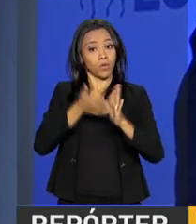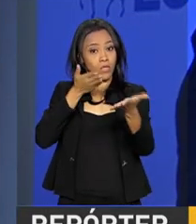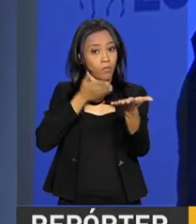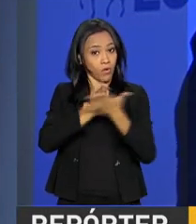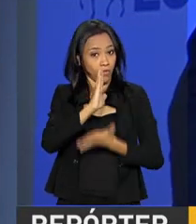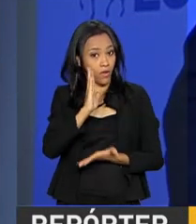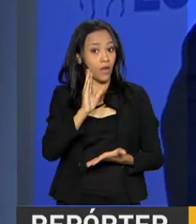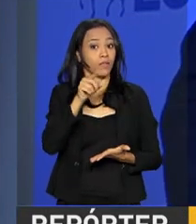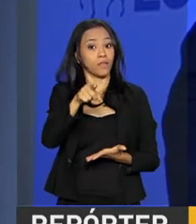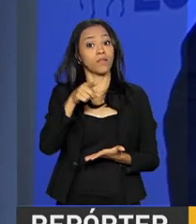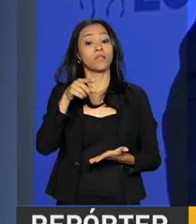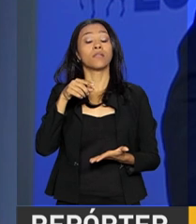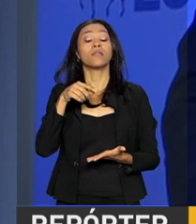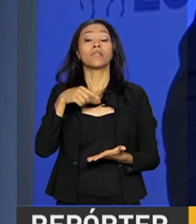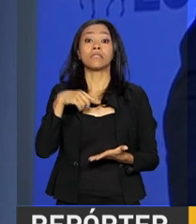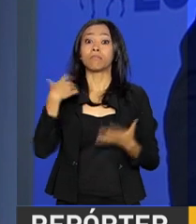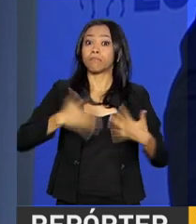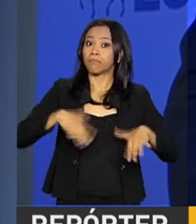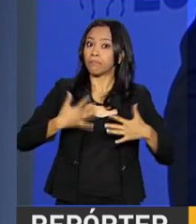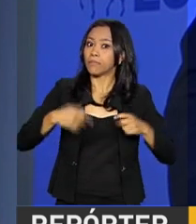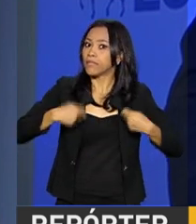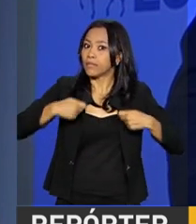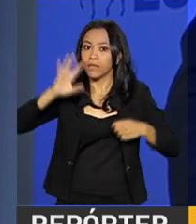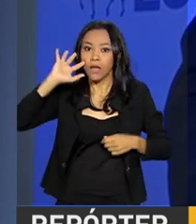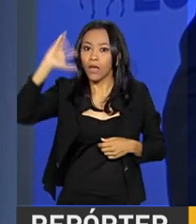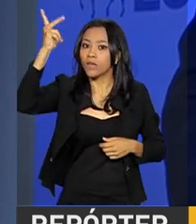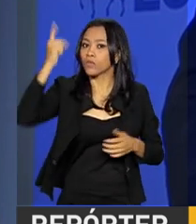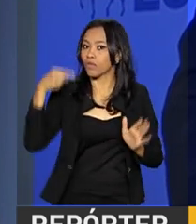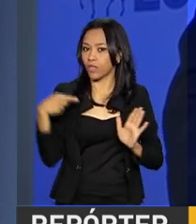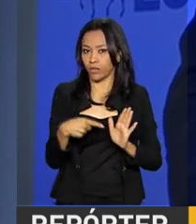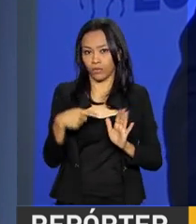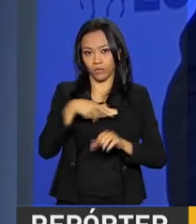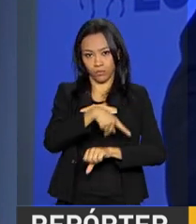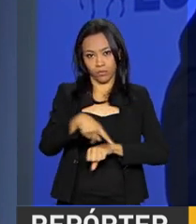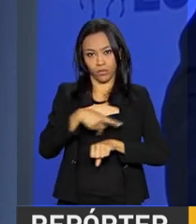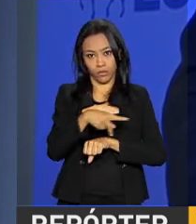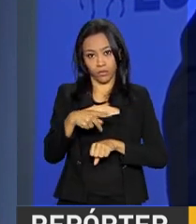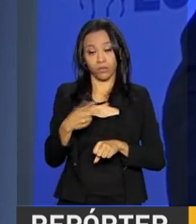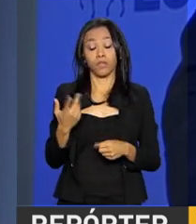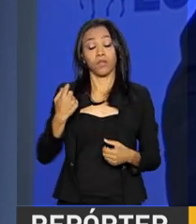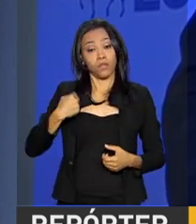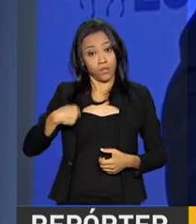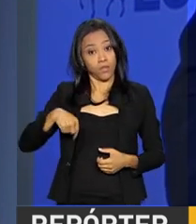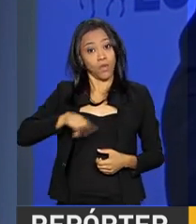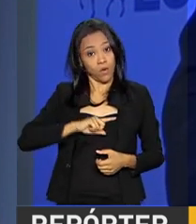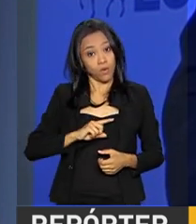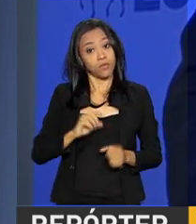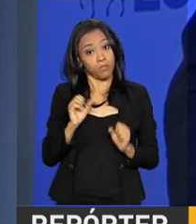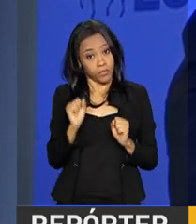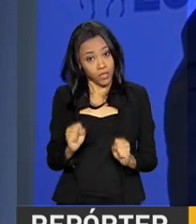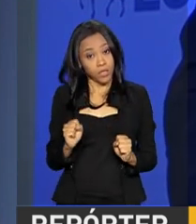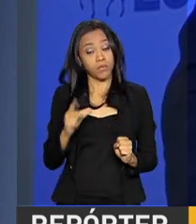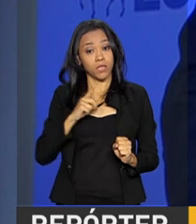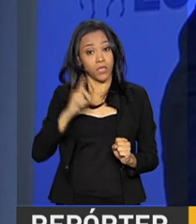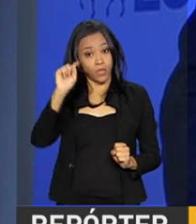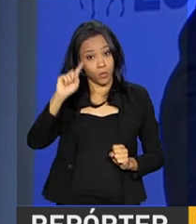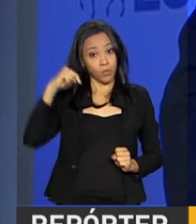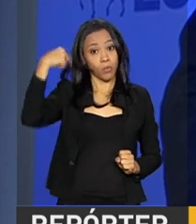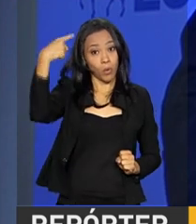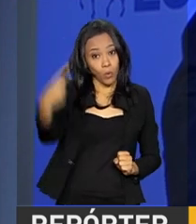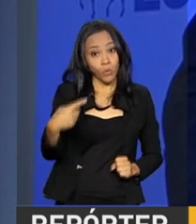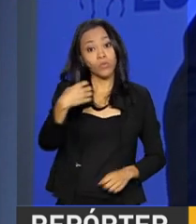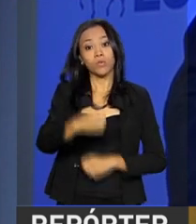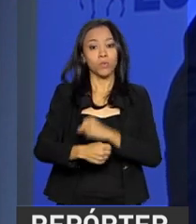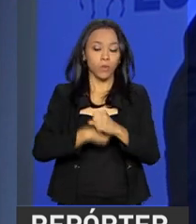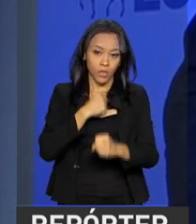fiscal mais grave do país nós poderemos ter um ano que vem o início de um ciclo